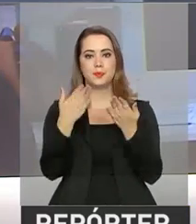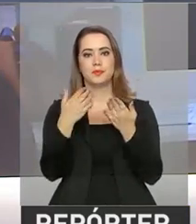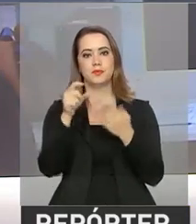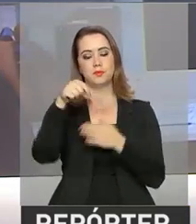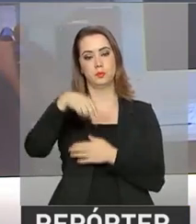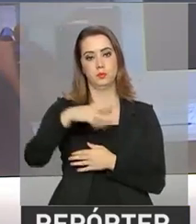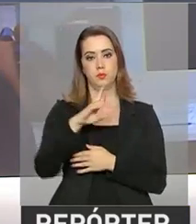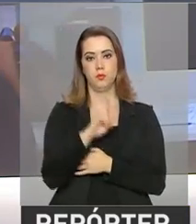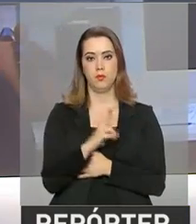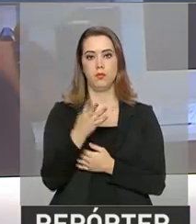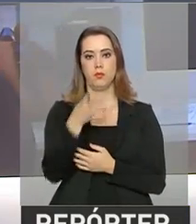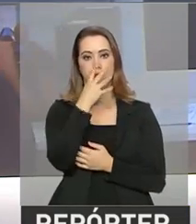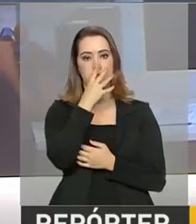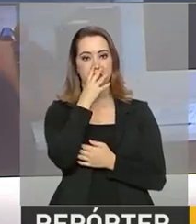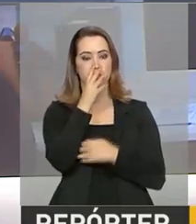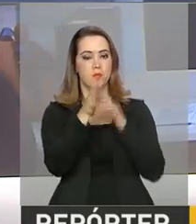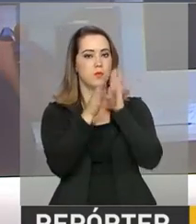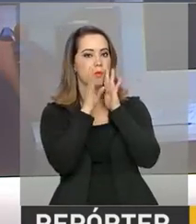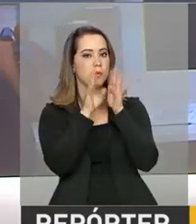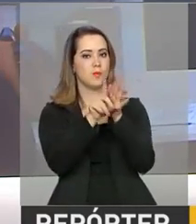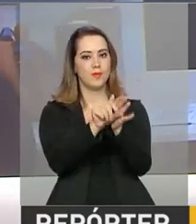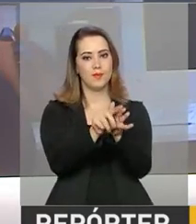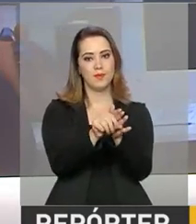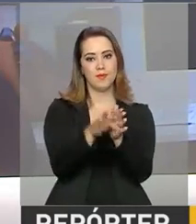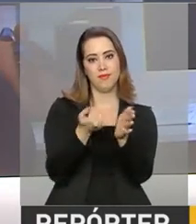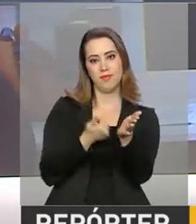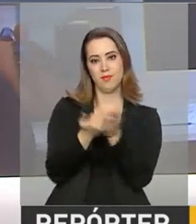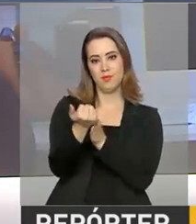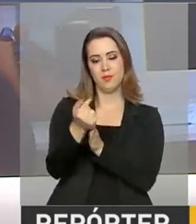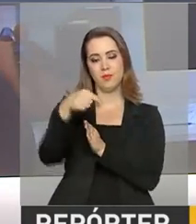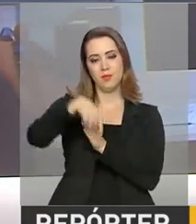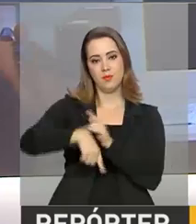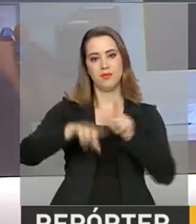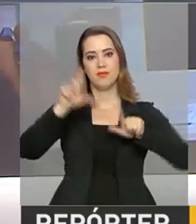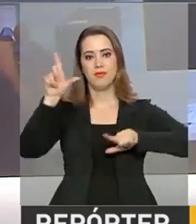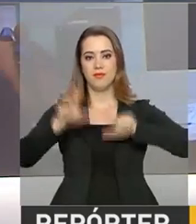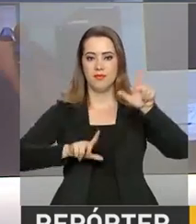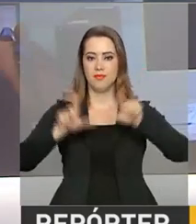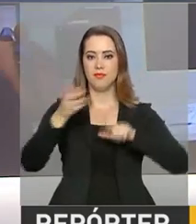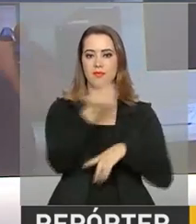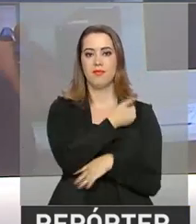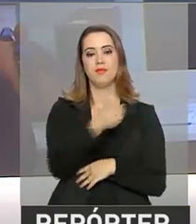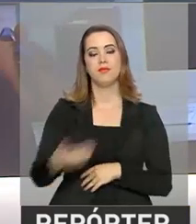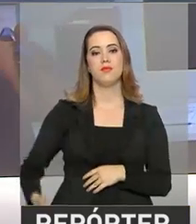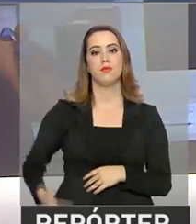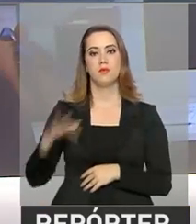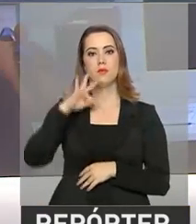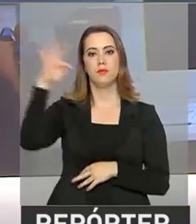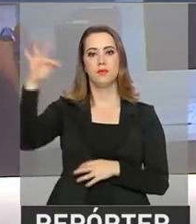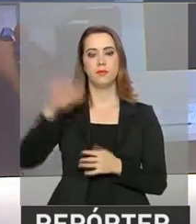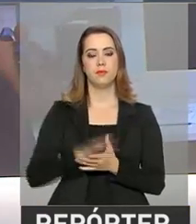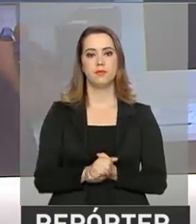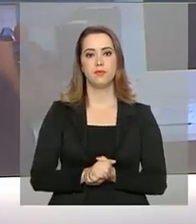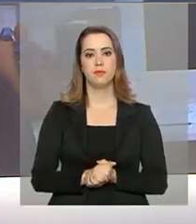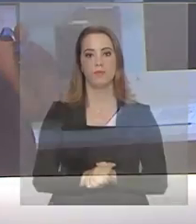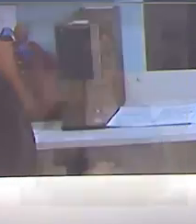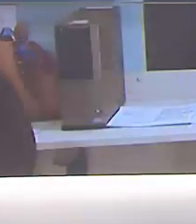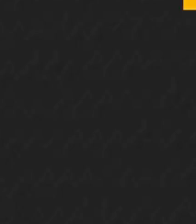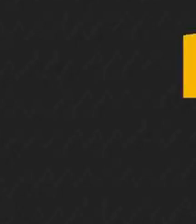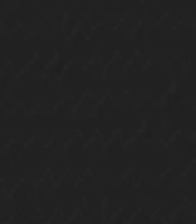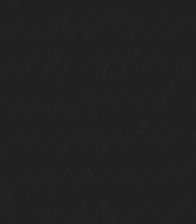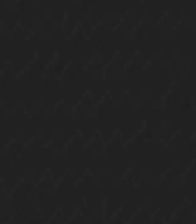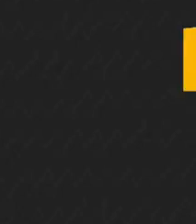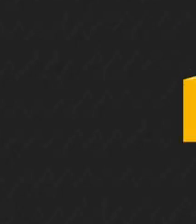próxima edição acompanhe também as novidades em nossas redes sociais Continue com a gente aqui na NBR a TV do Governo Federal